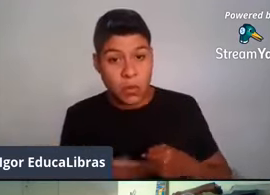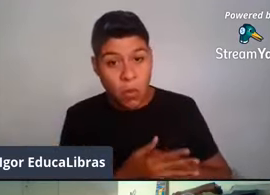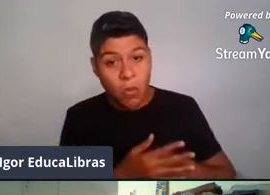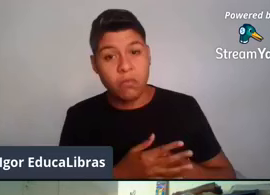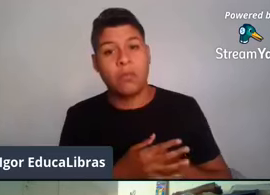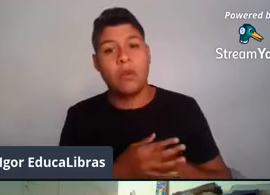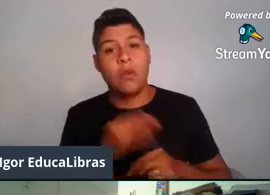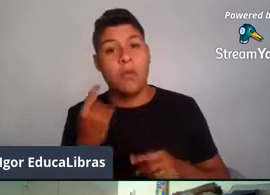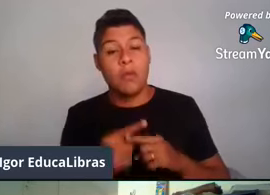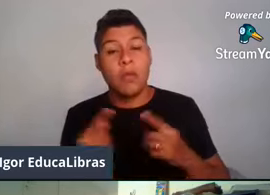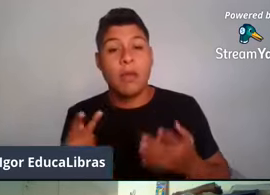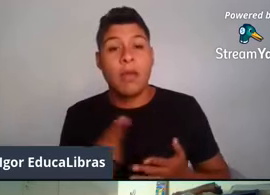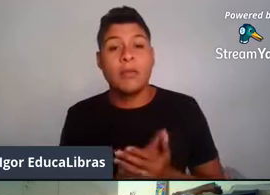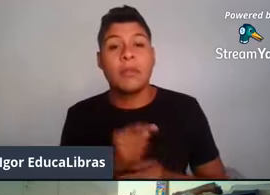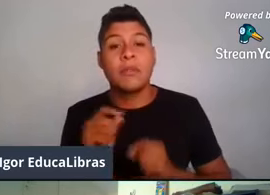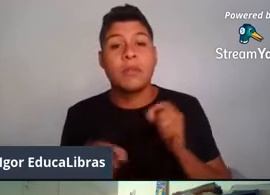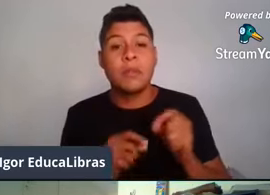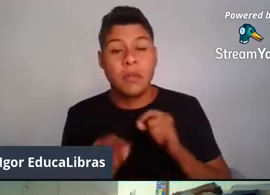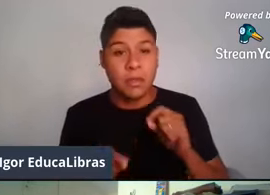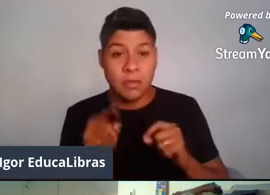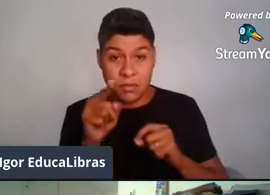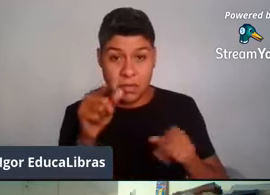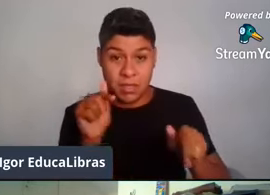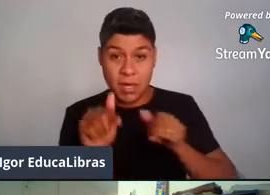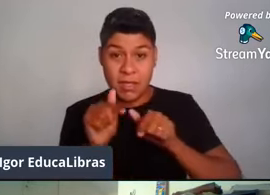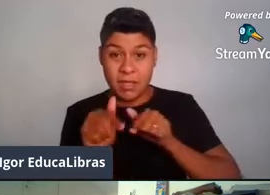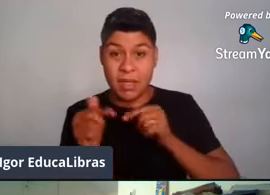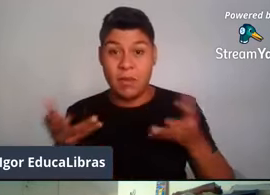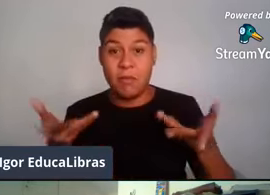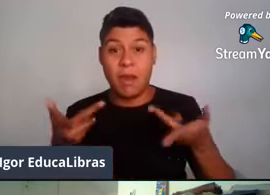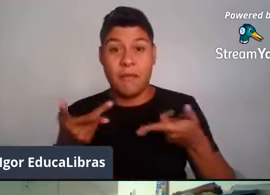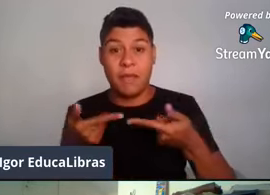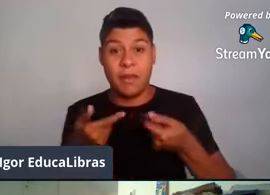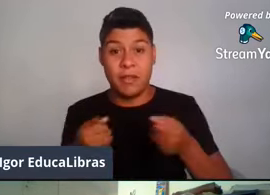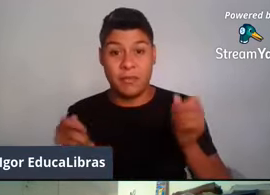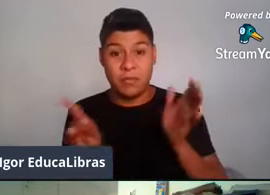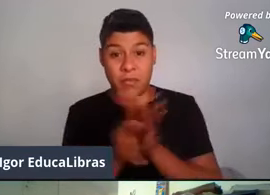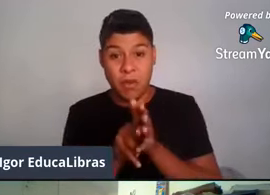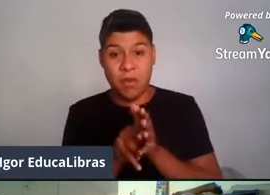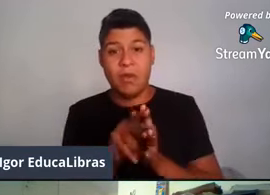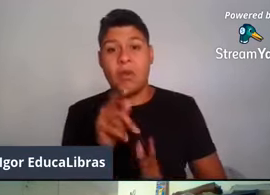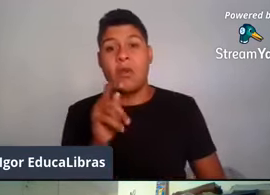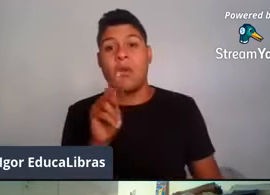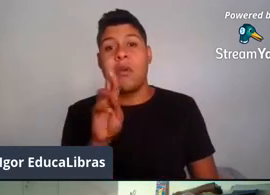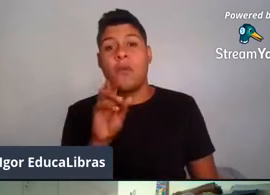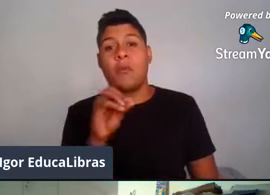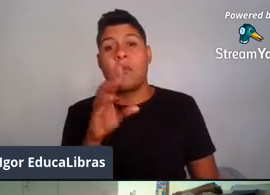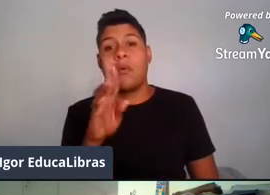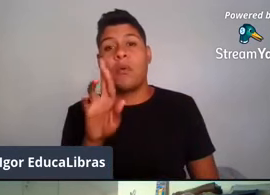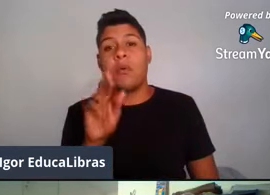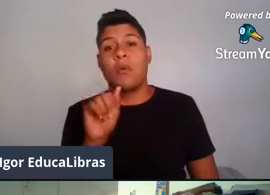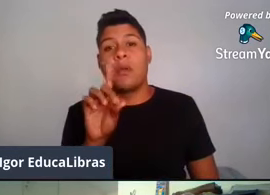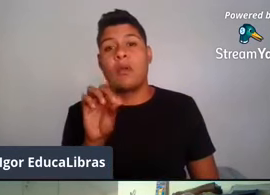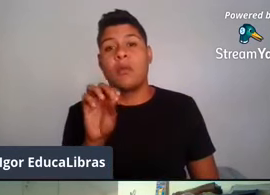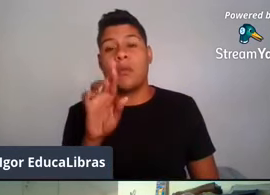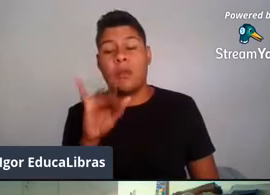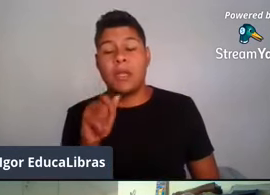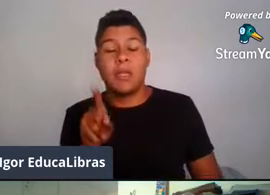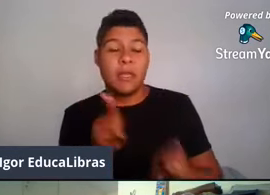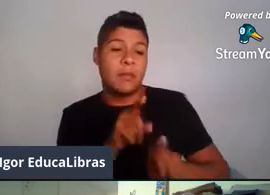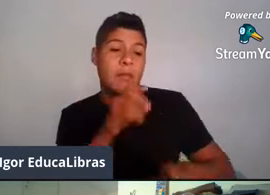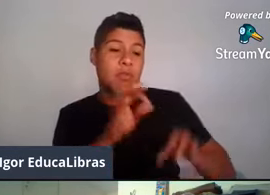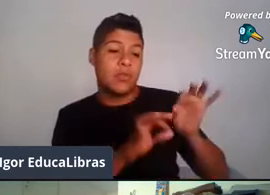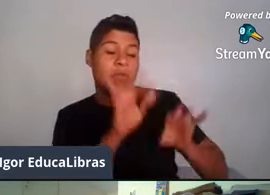que acontece? Você está fazendo um trabalho brilhante na Procuradoria e o colega lá da Justiça Federal também um